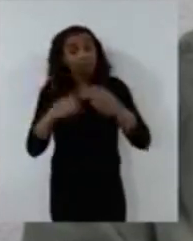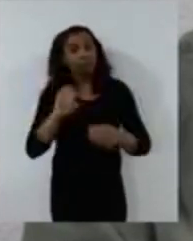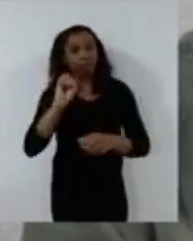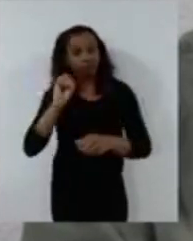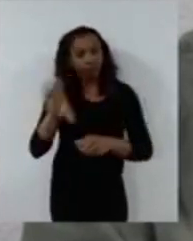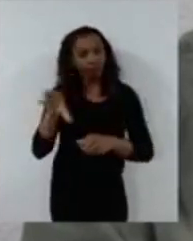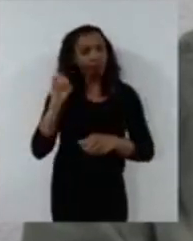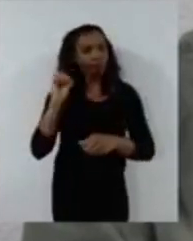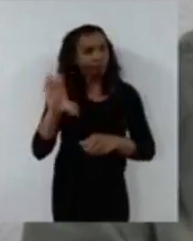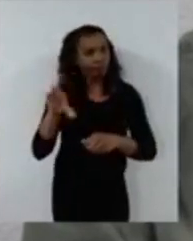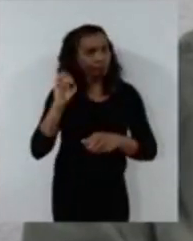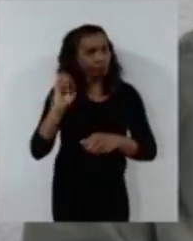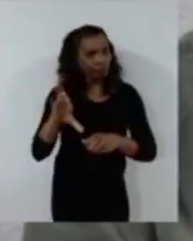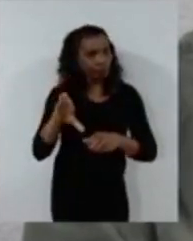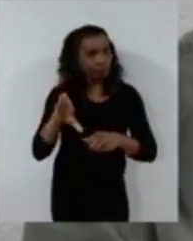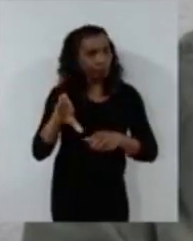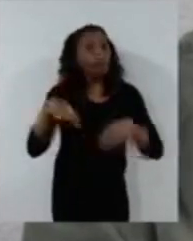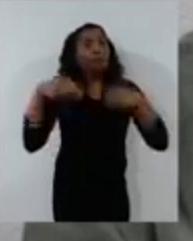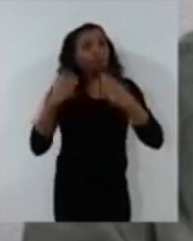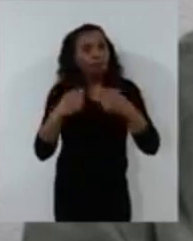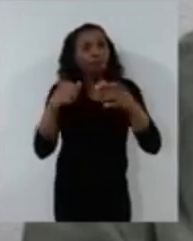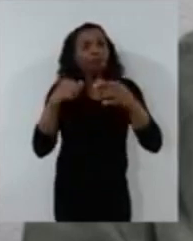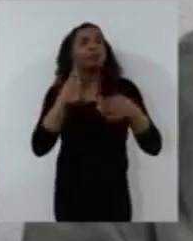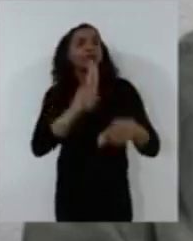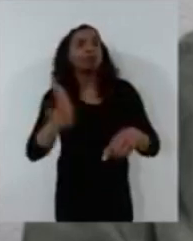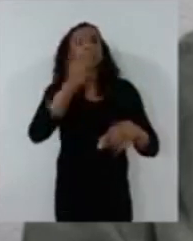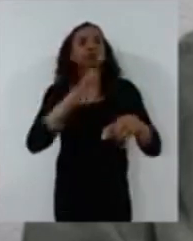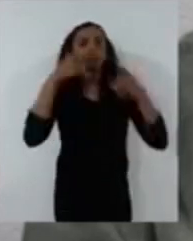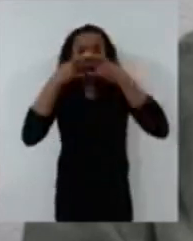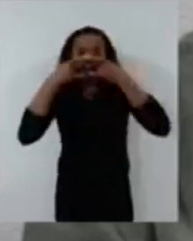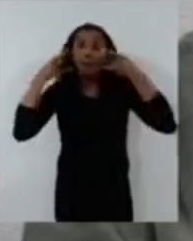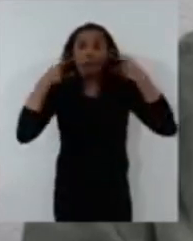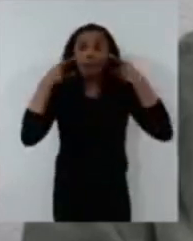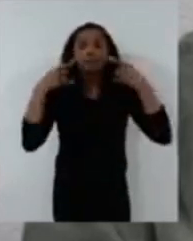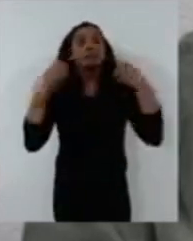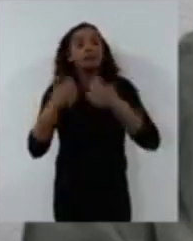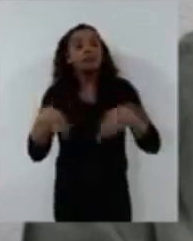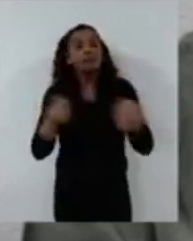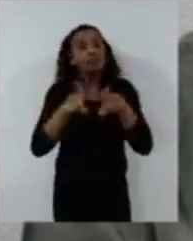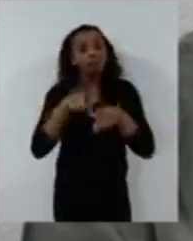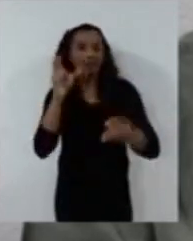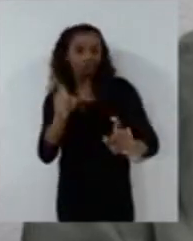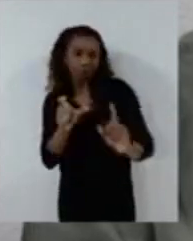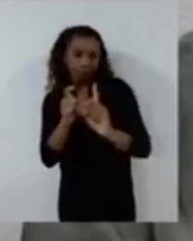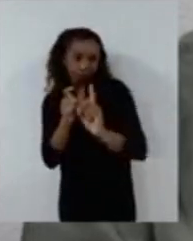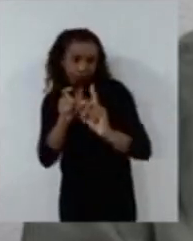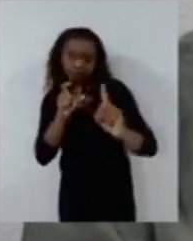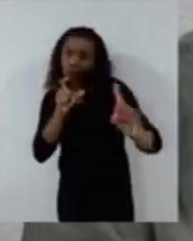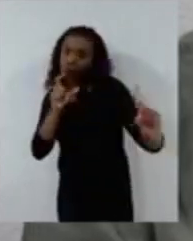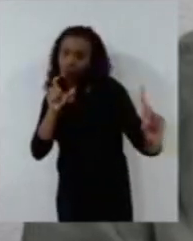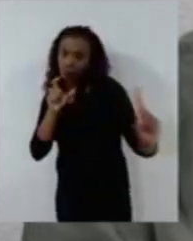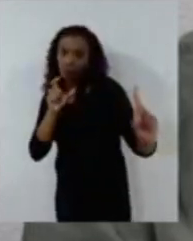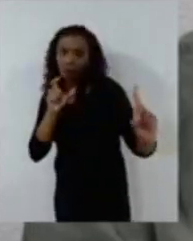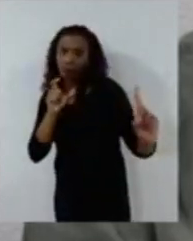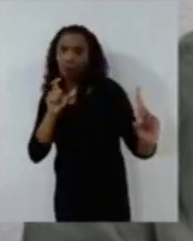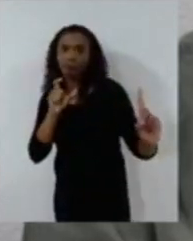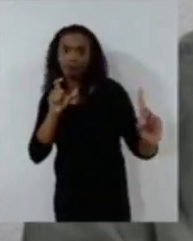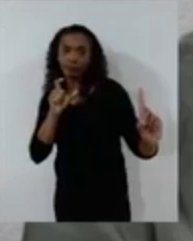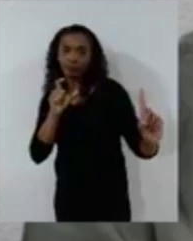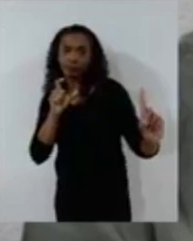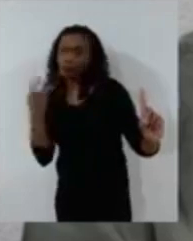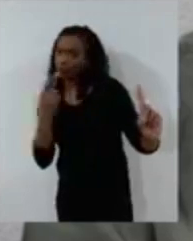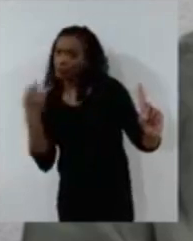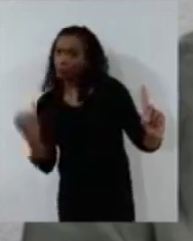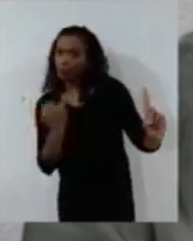além de usar máscara, manter o distanciamento do seu próximo. Com essas duas atitudes,